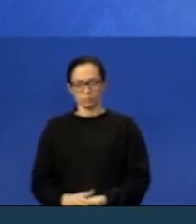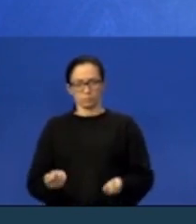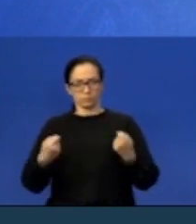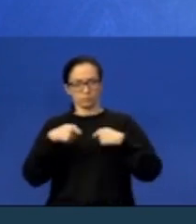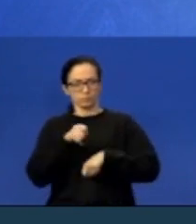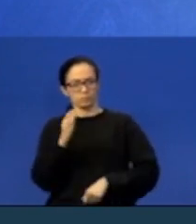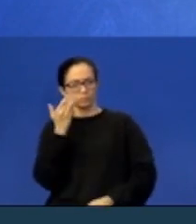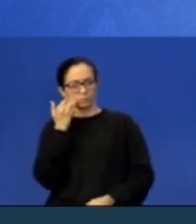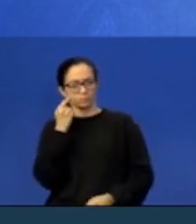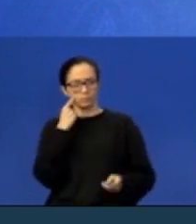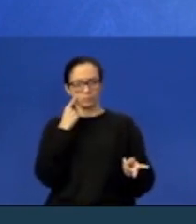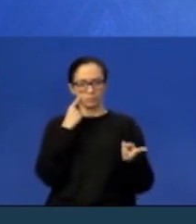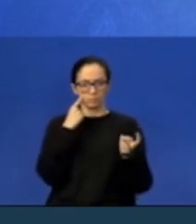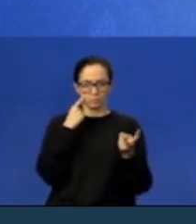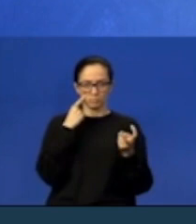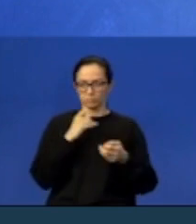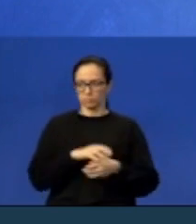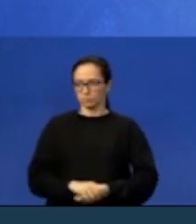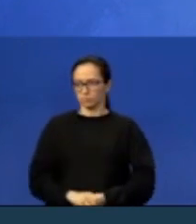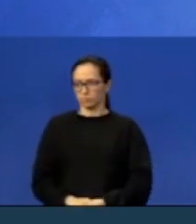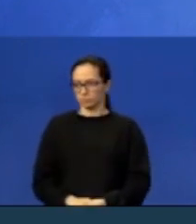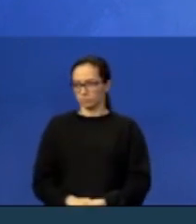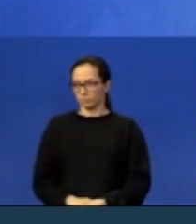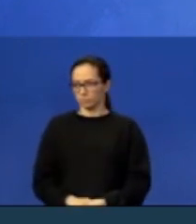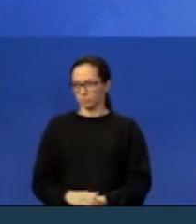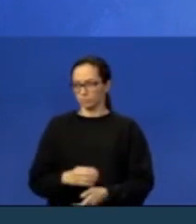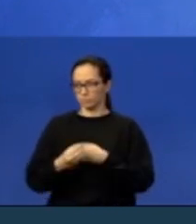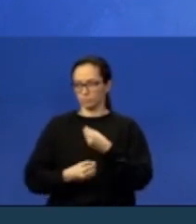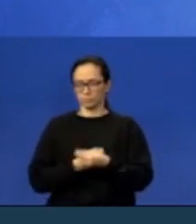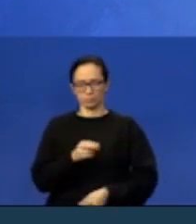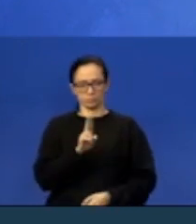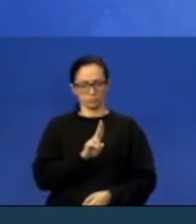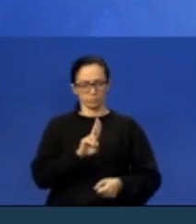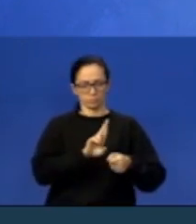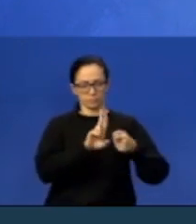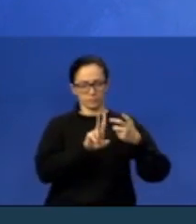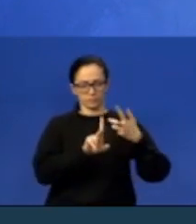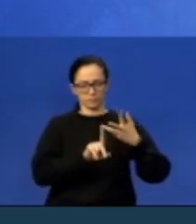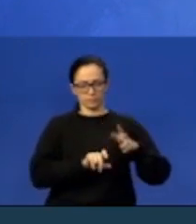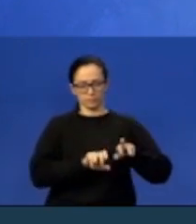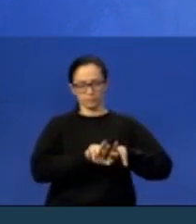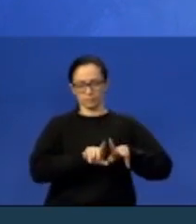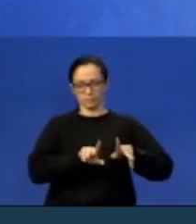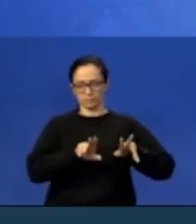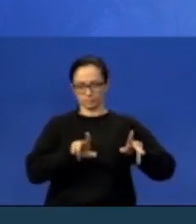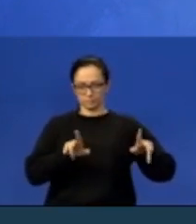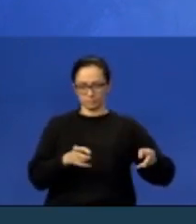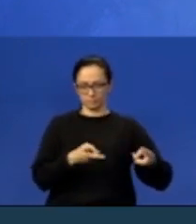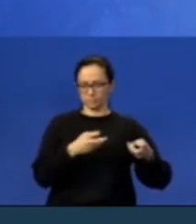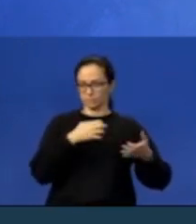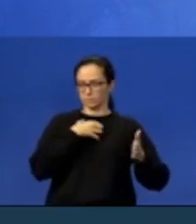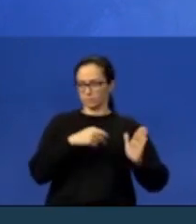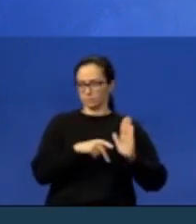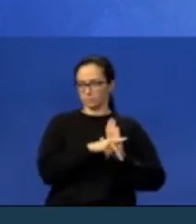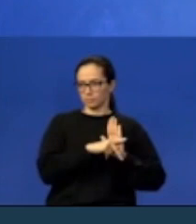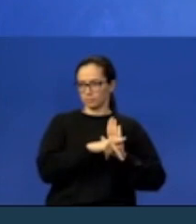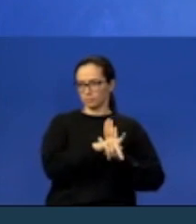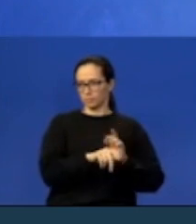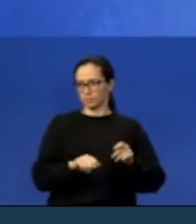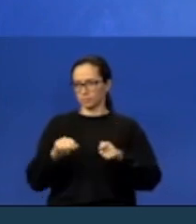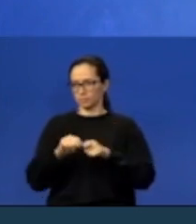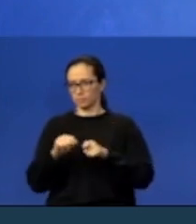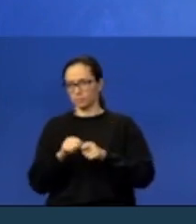observar que são empregados termos diferentes, uma terminologia apropriada, por exemplo,